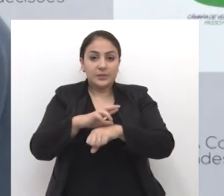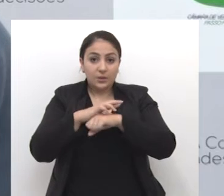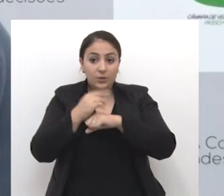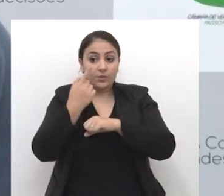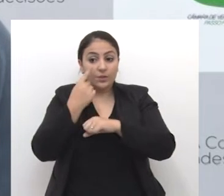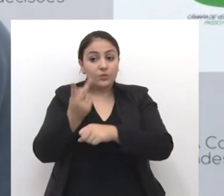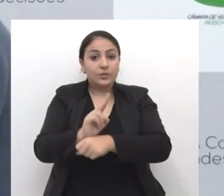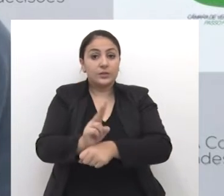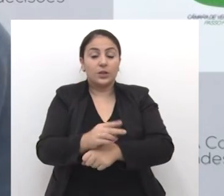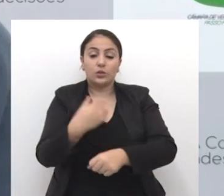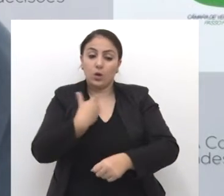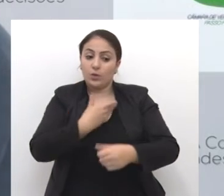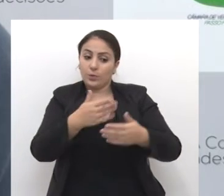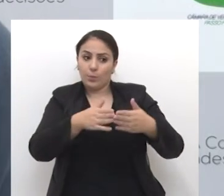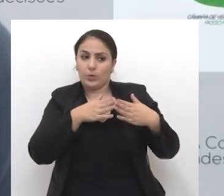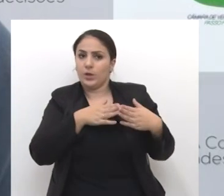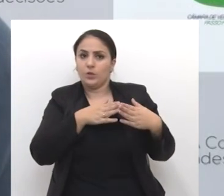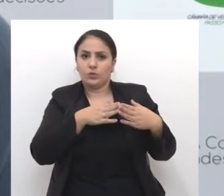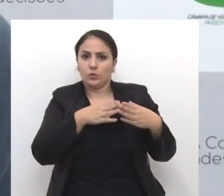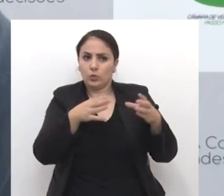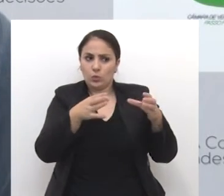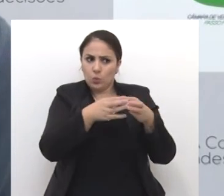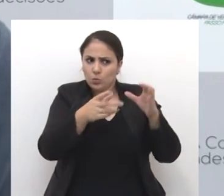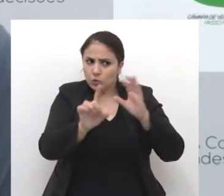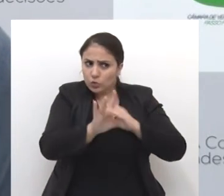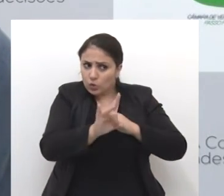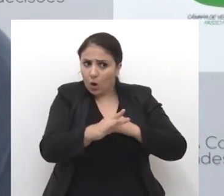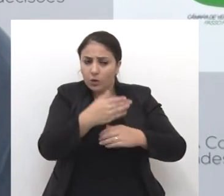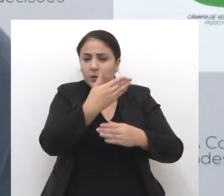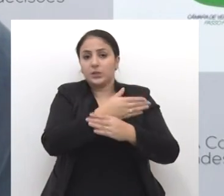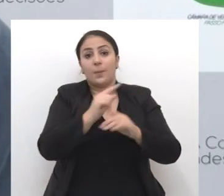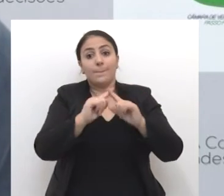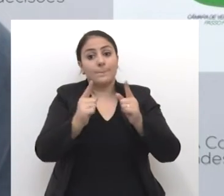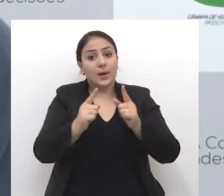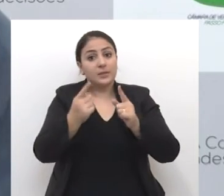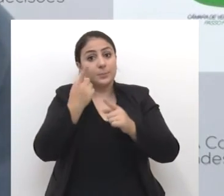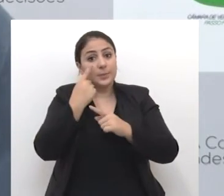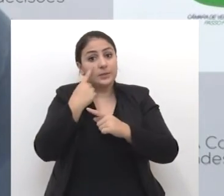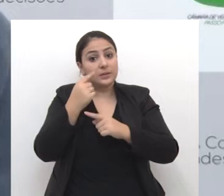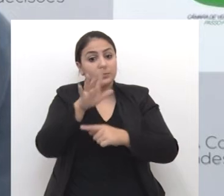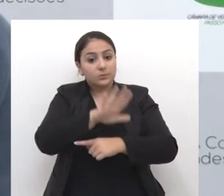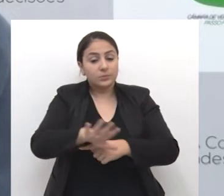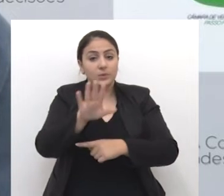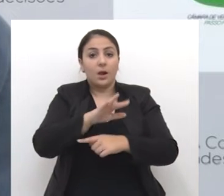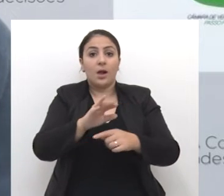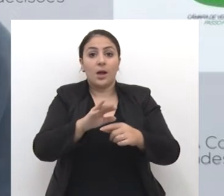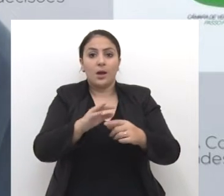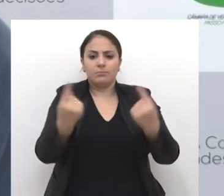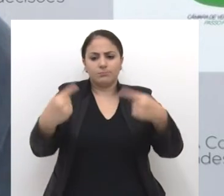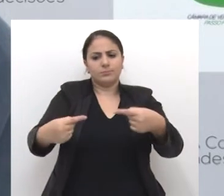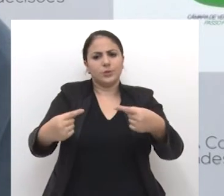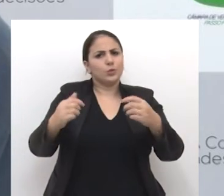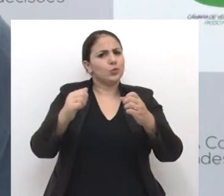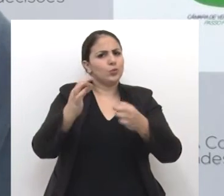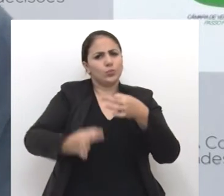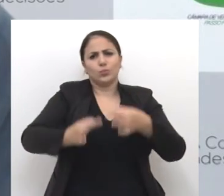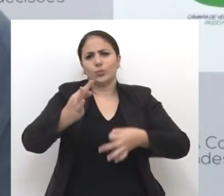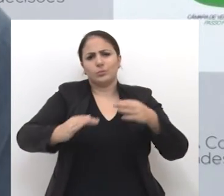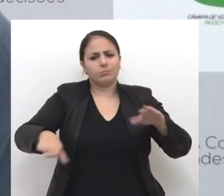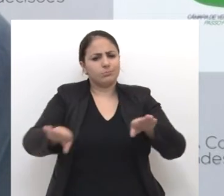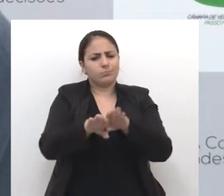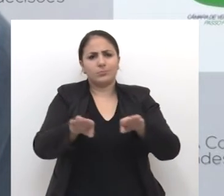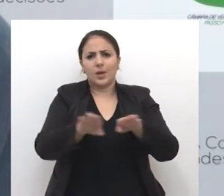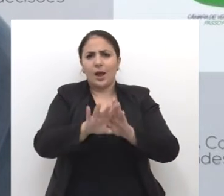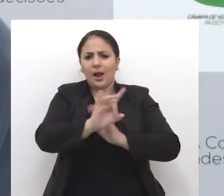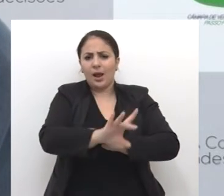isso, em prol da gente não defender uma categoria, que no caso seria a categoria dos taxistas, mas em prol de estabelecer uma concorrência leal, justa,